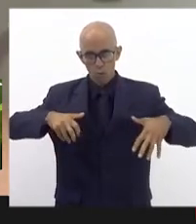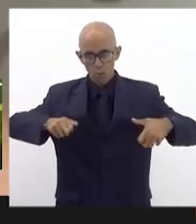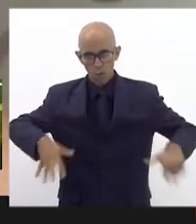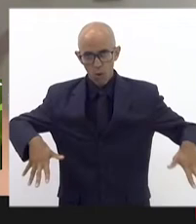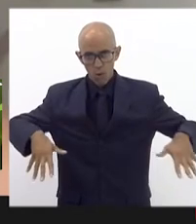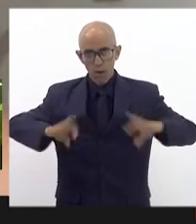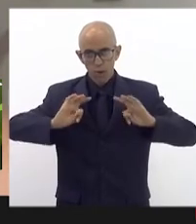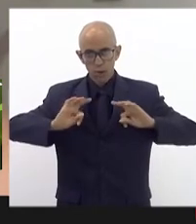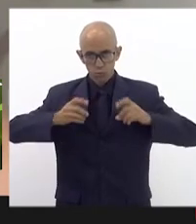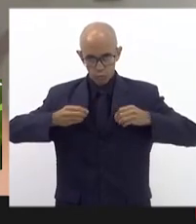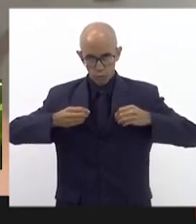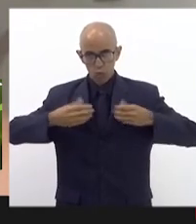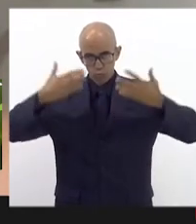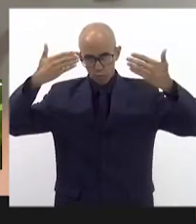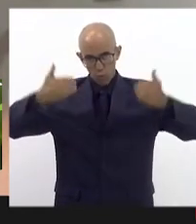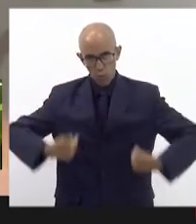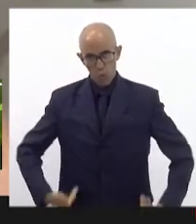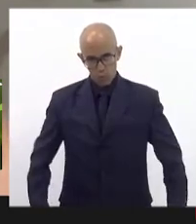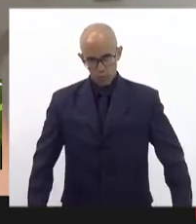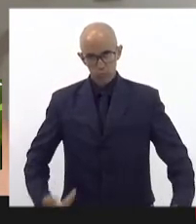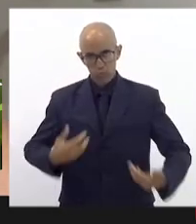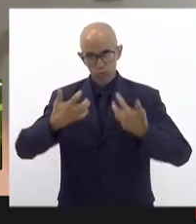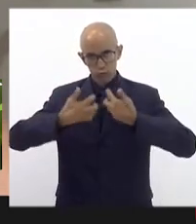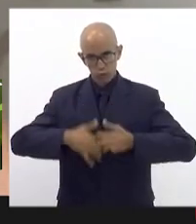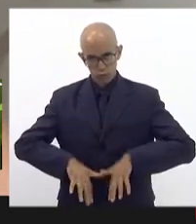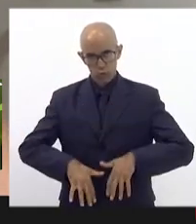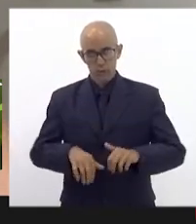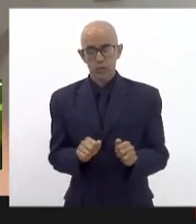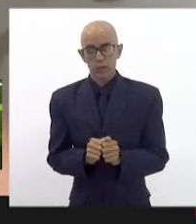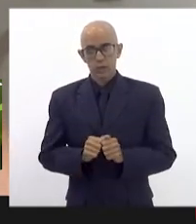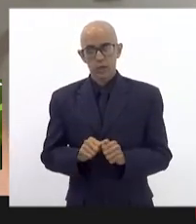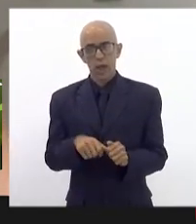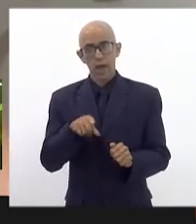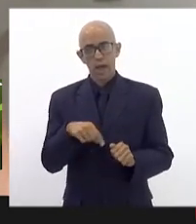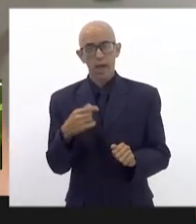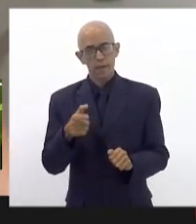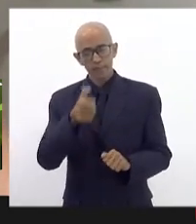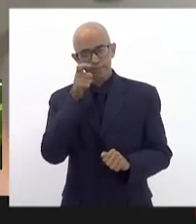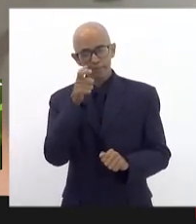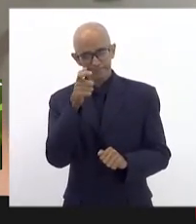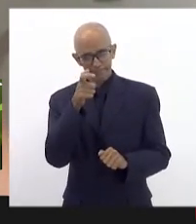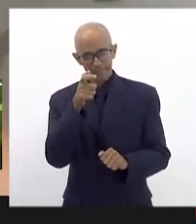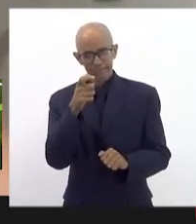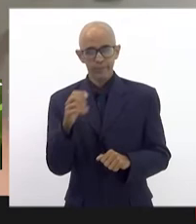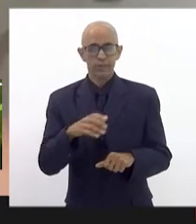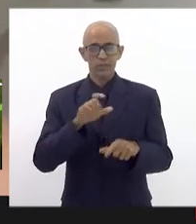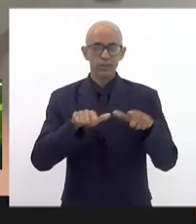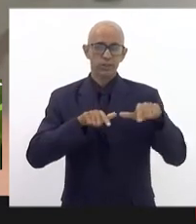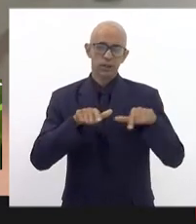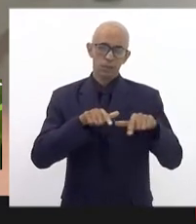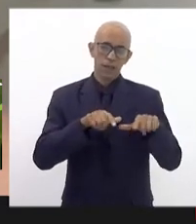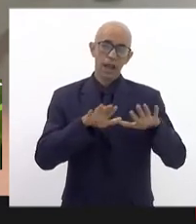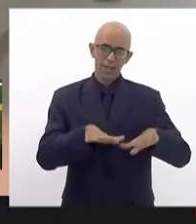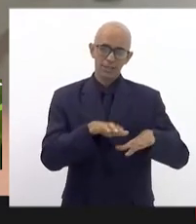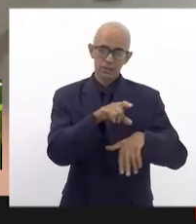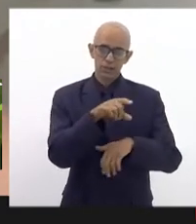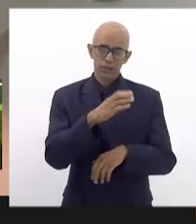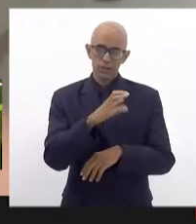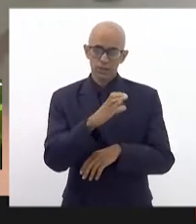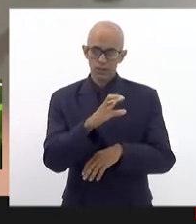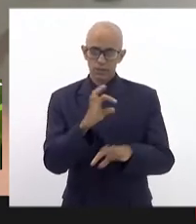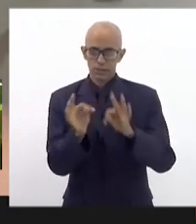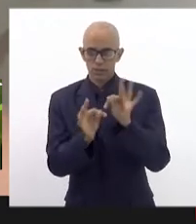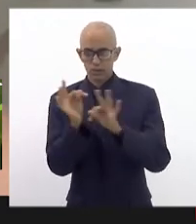é uma forma interessante da gente trabalhar a ciência, tecnologia e inovação no nosso Estado. Porém, a gente